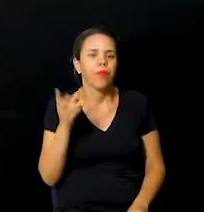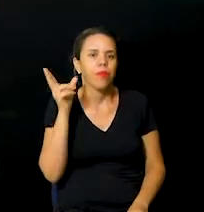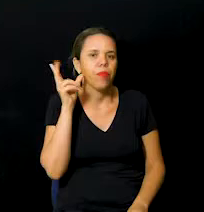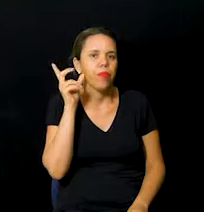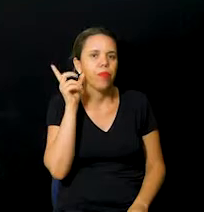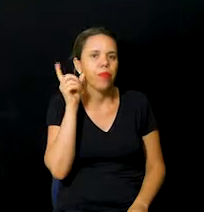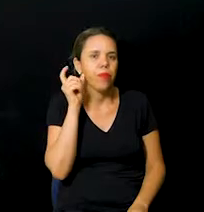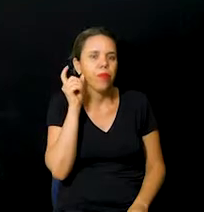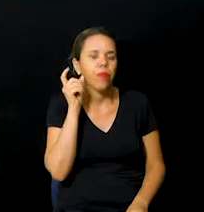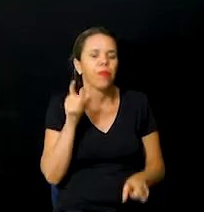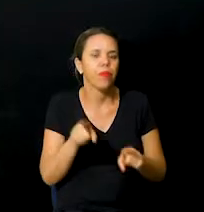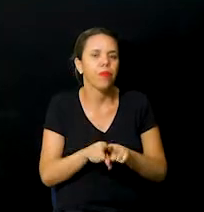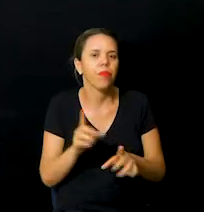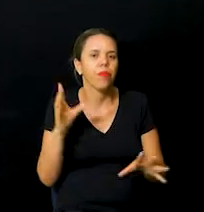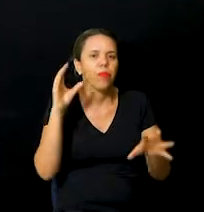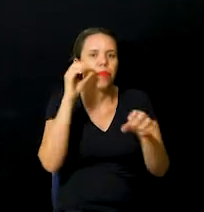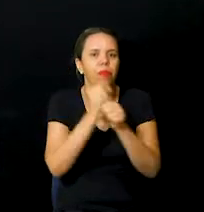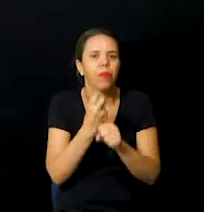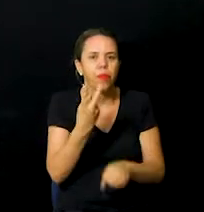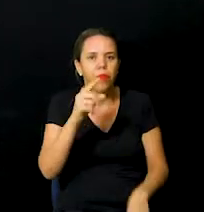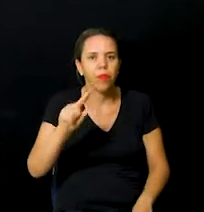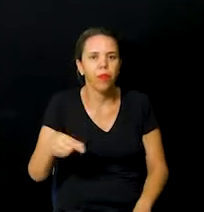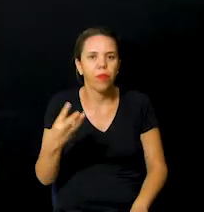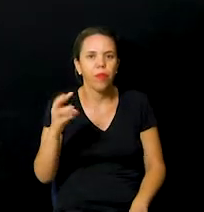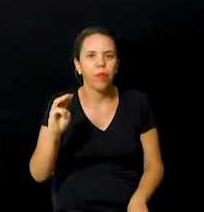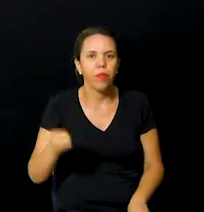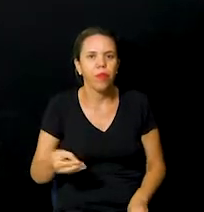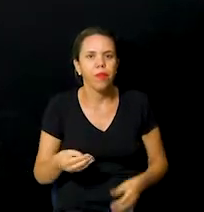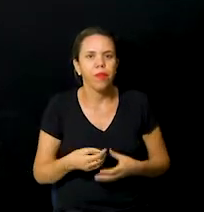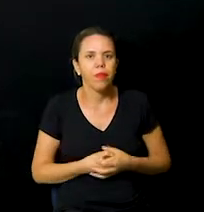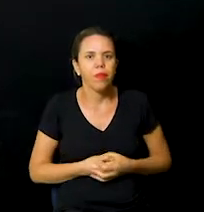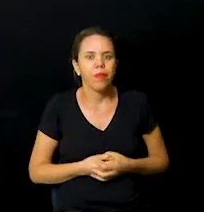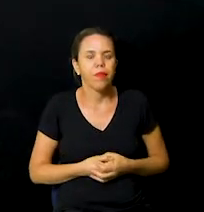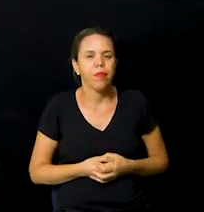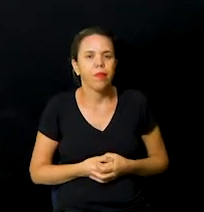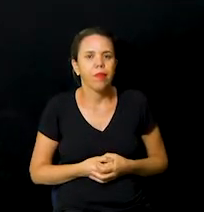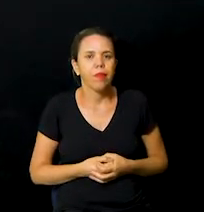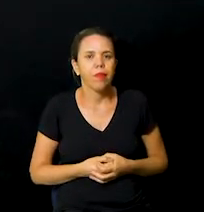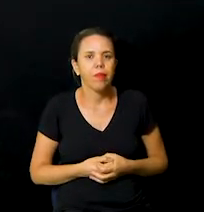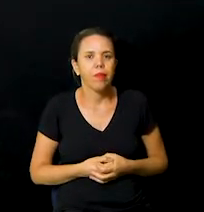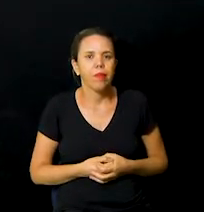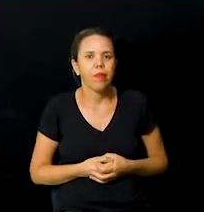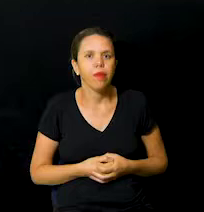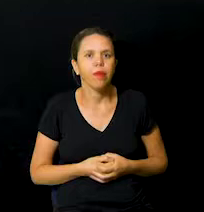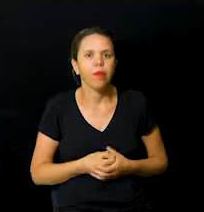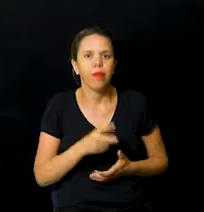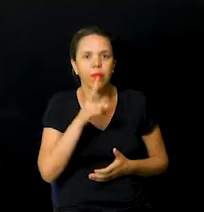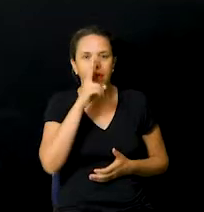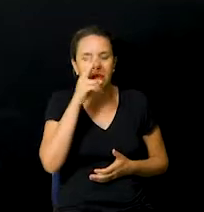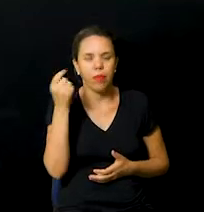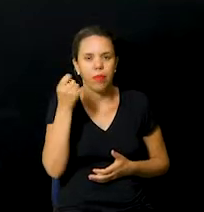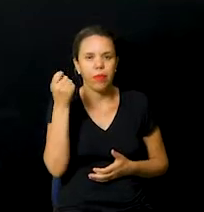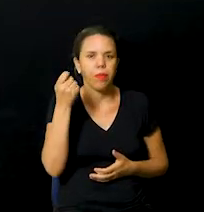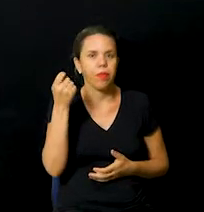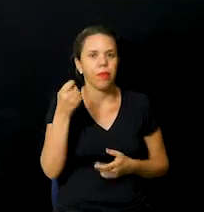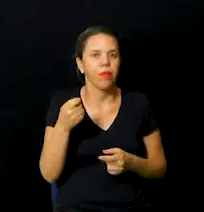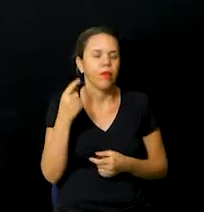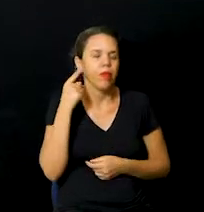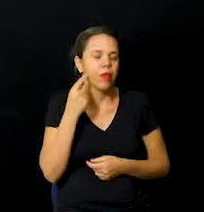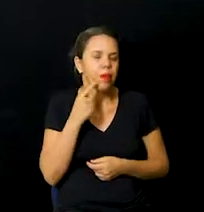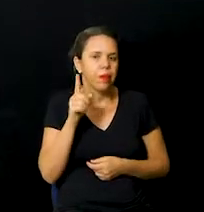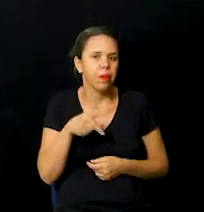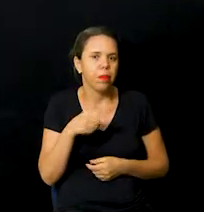deficiência auditiva. Deste total, 2,3 milhões com deficiência severa. E a gente